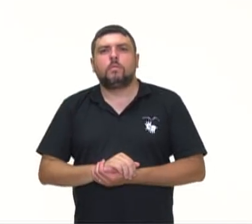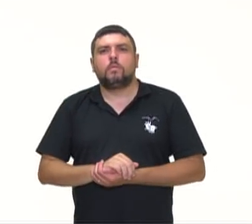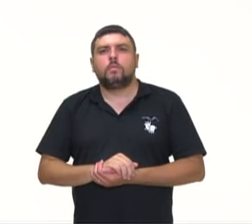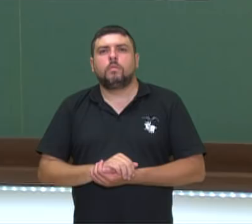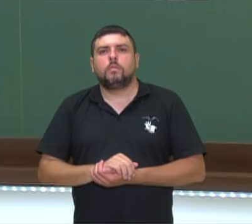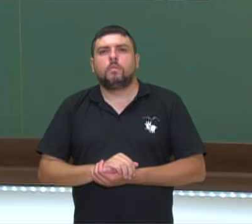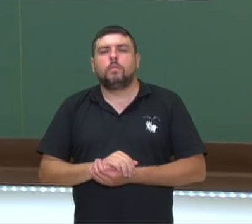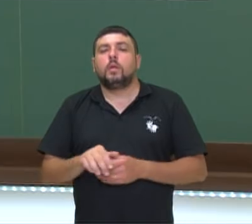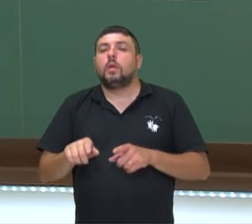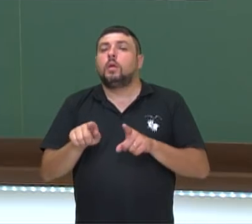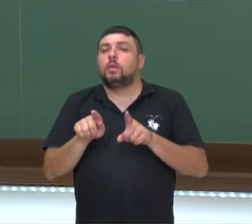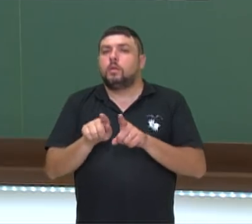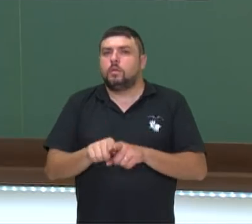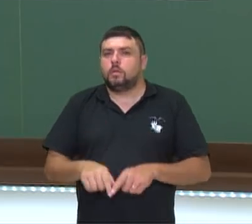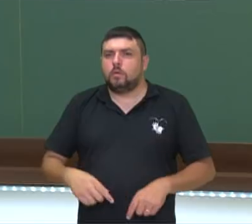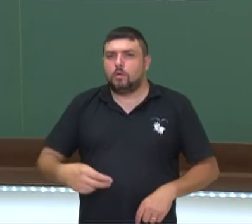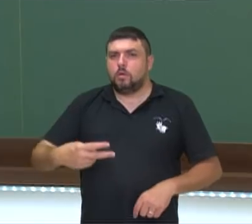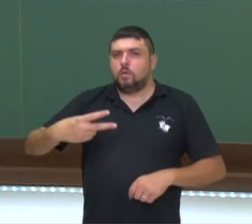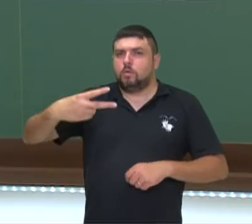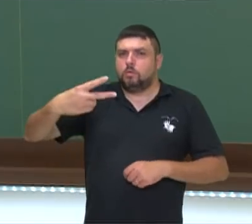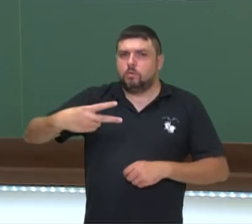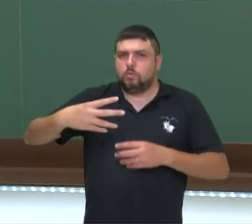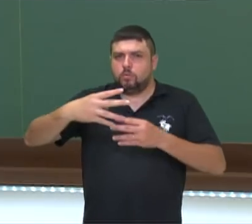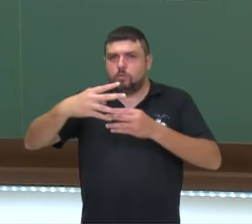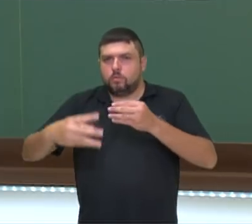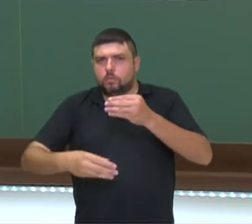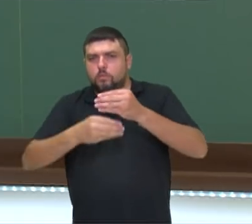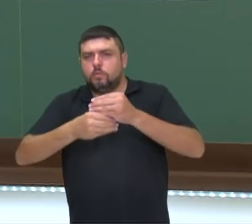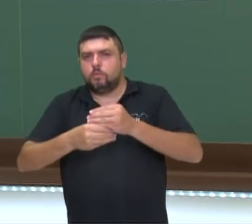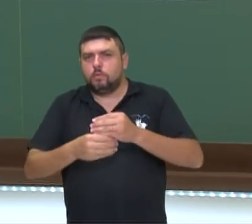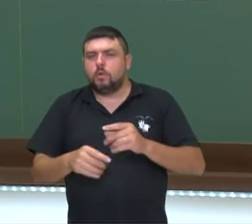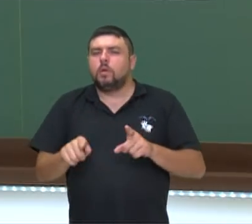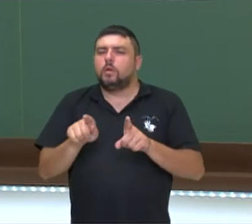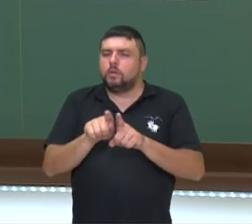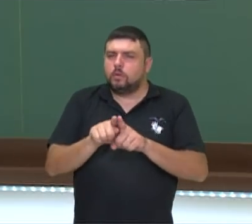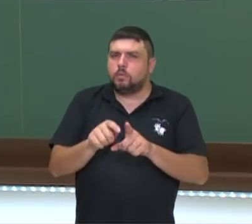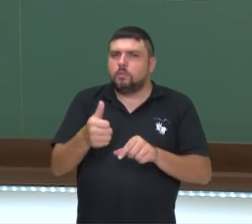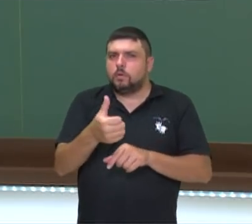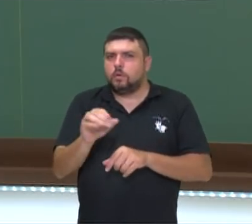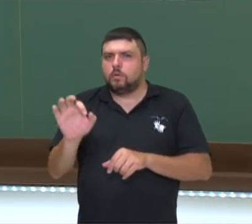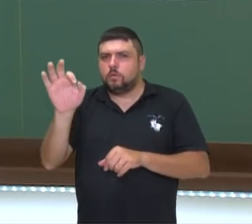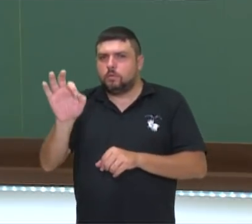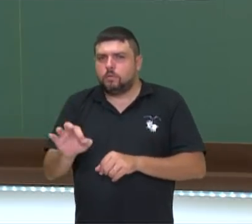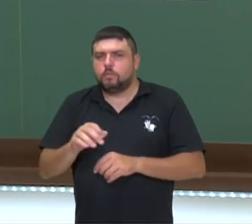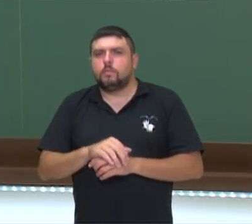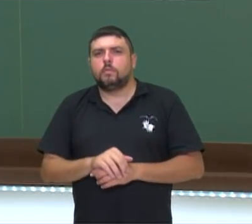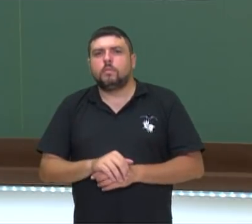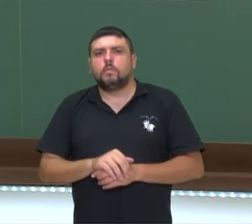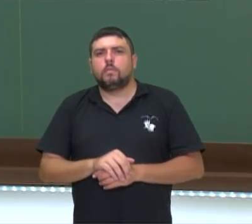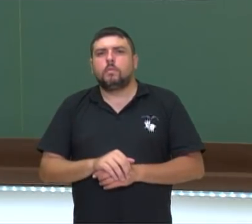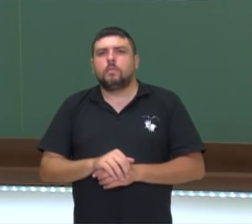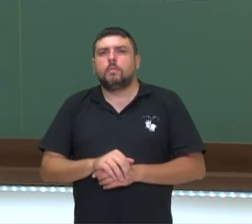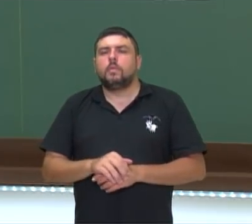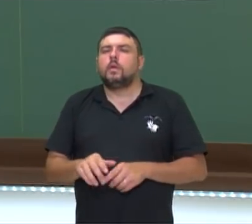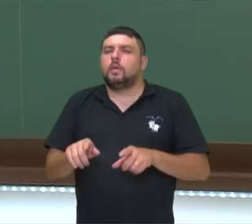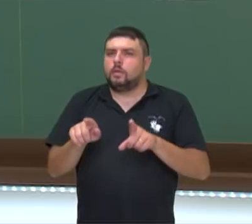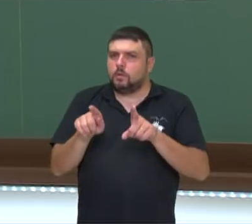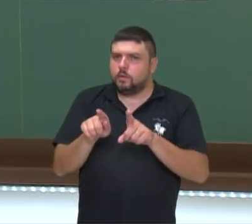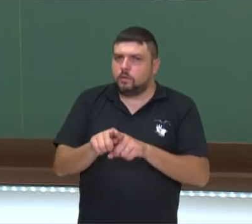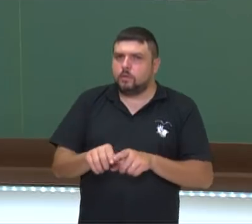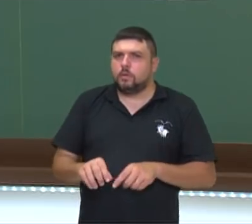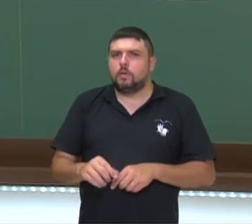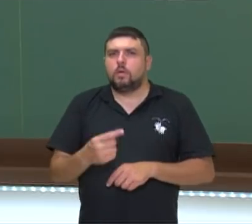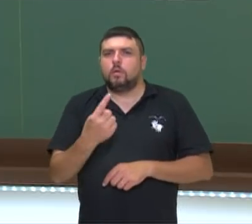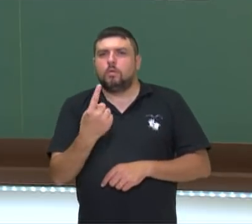aumento também é de 10%, então vai dar 110% dividido por 100, o fator também